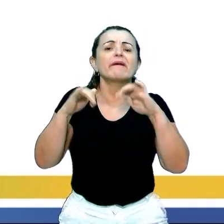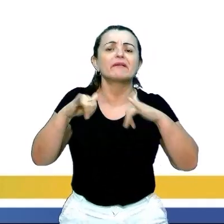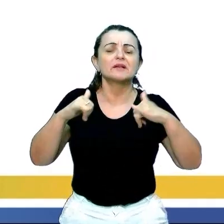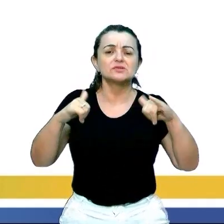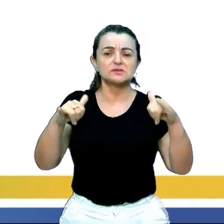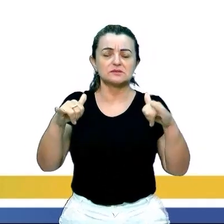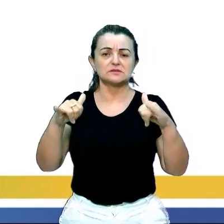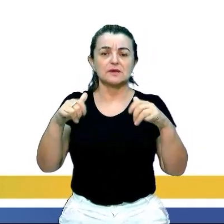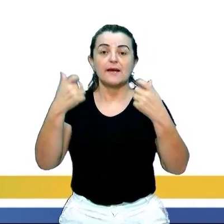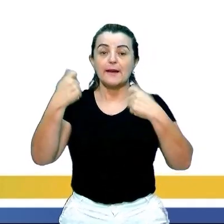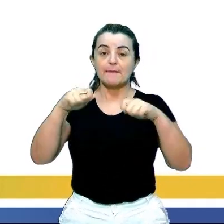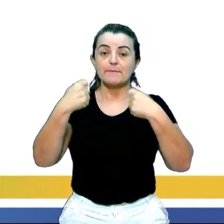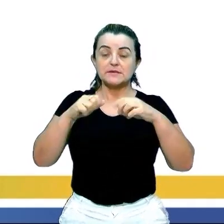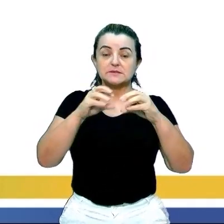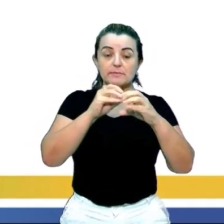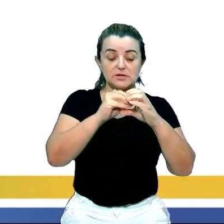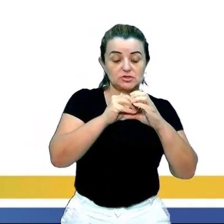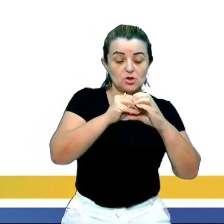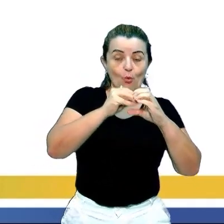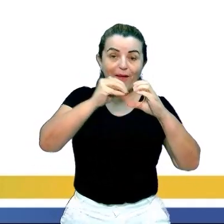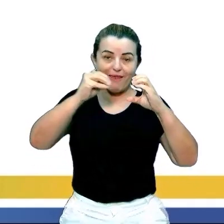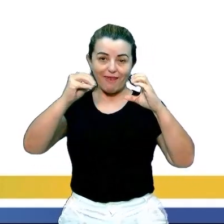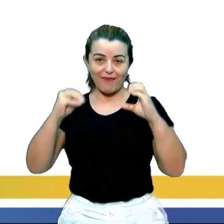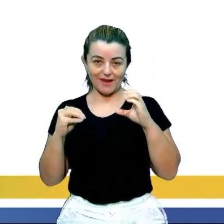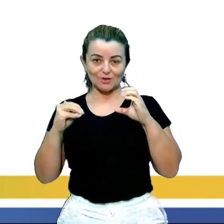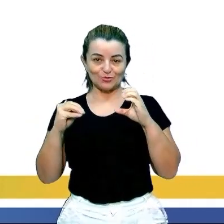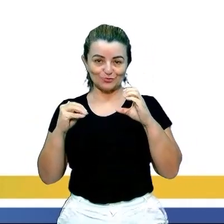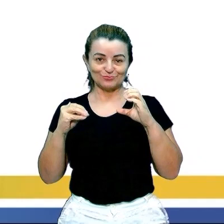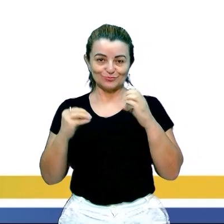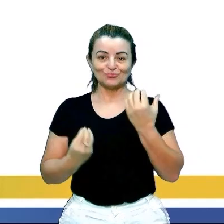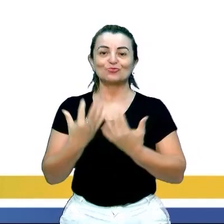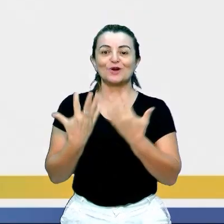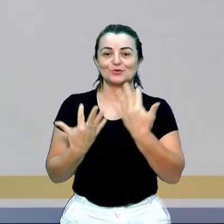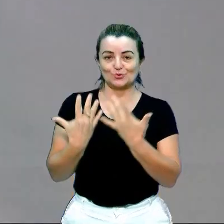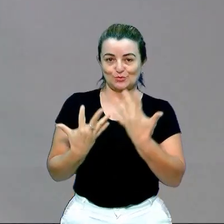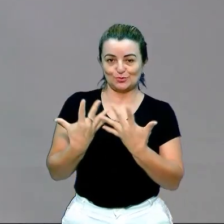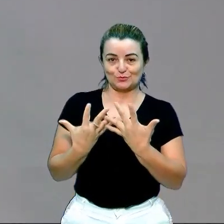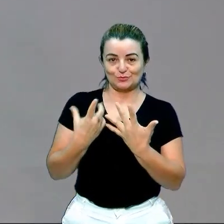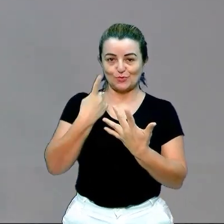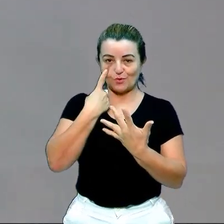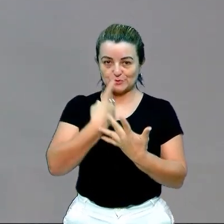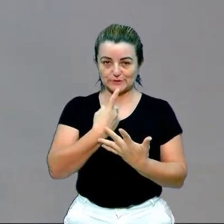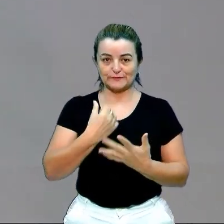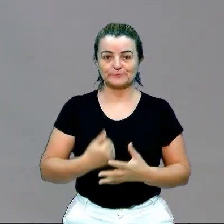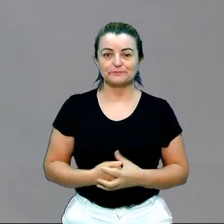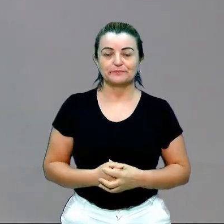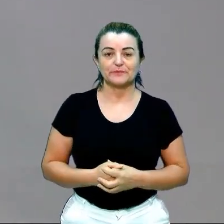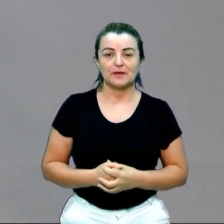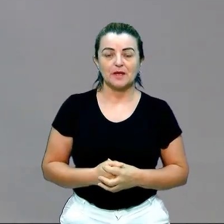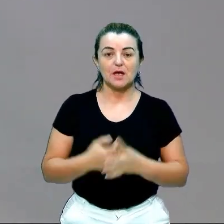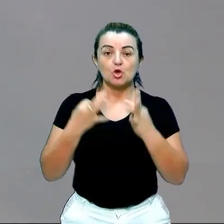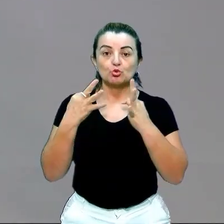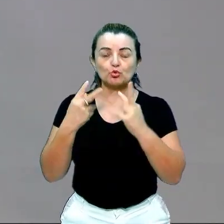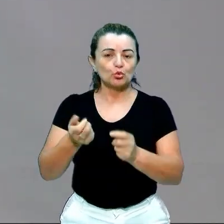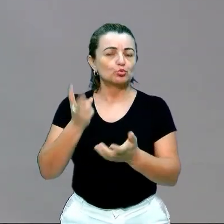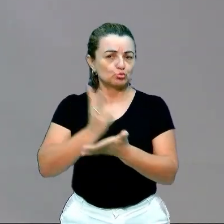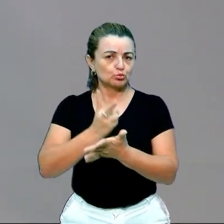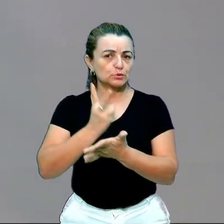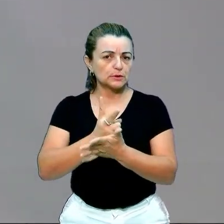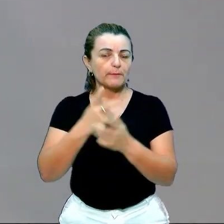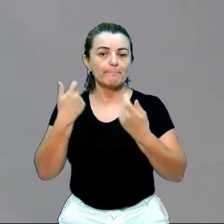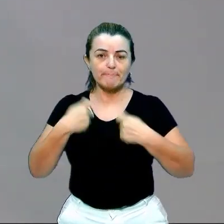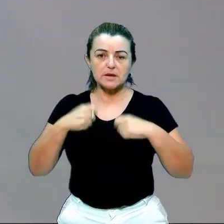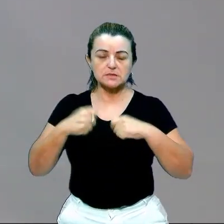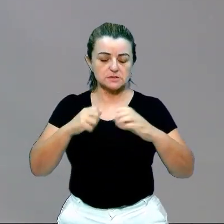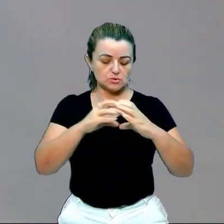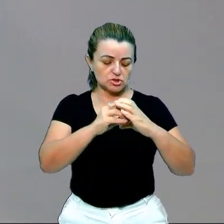para remover um elétron de um átomo no estado gasoso. Então, vem aqui comigo. Toda vez que eu preciso